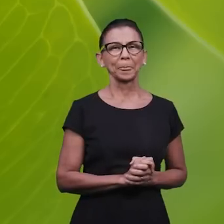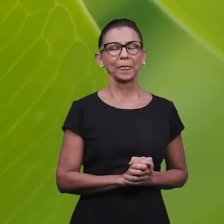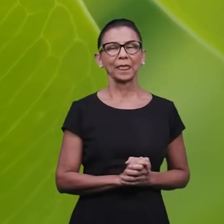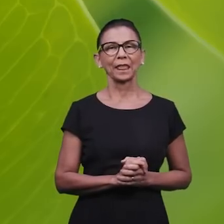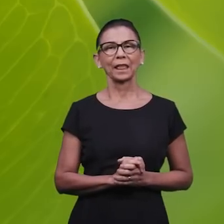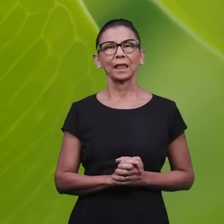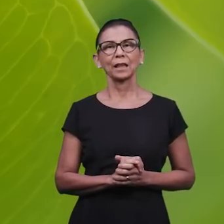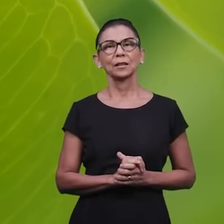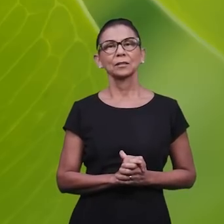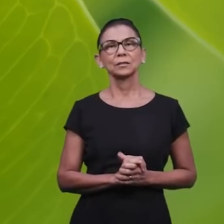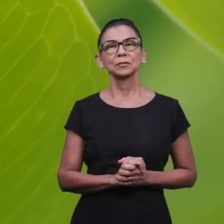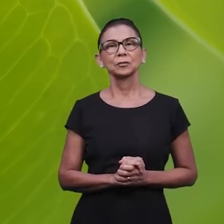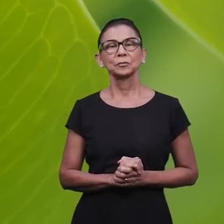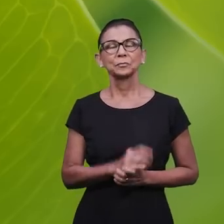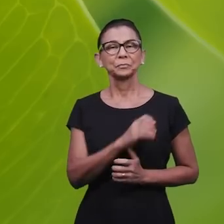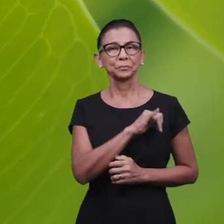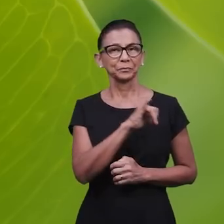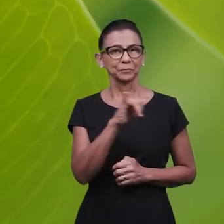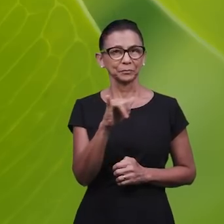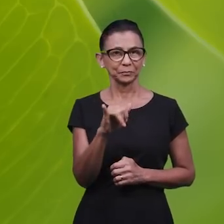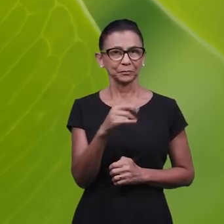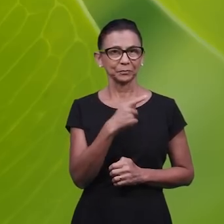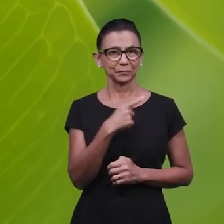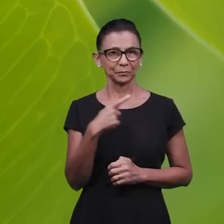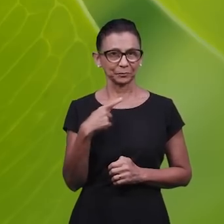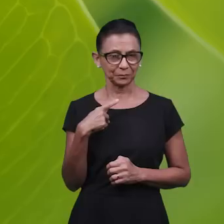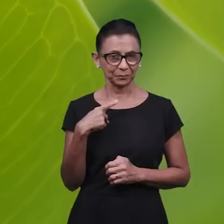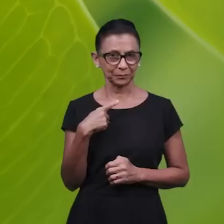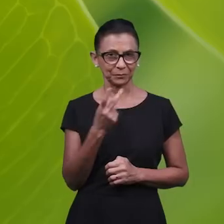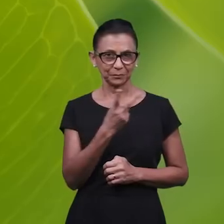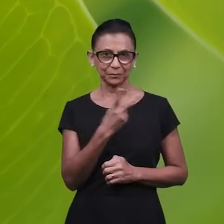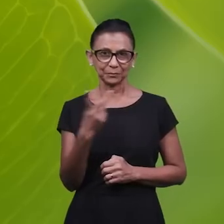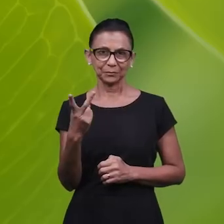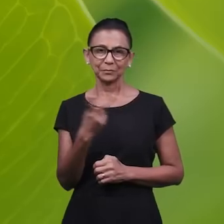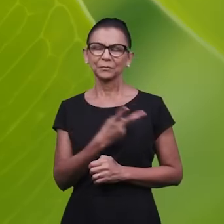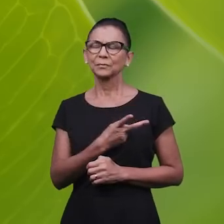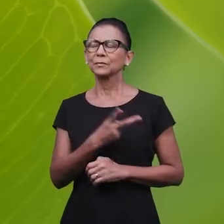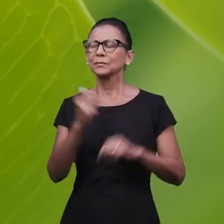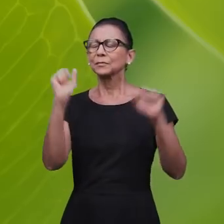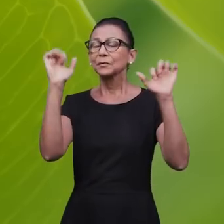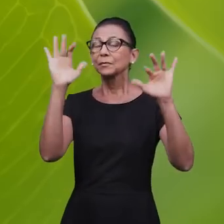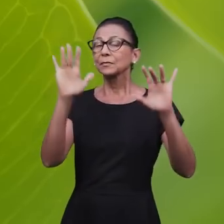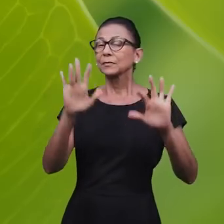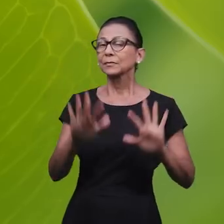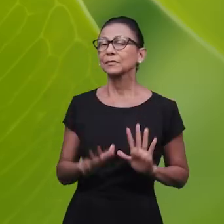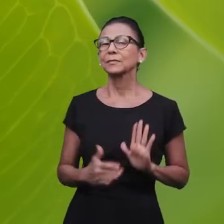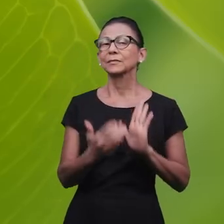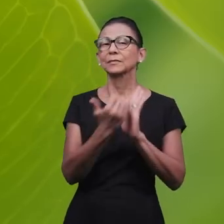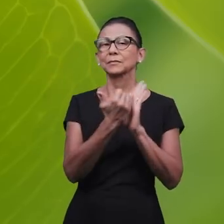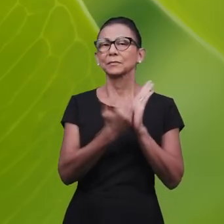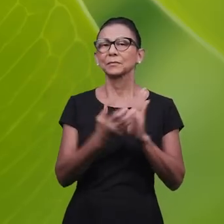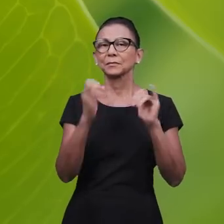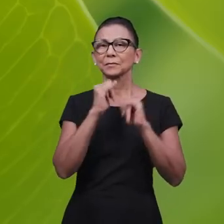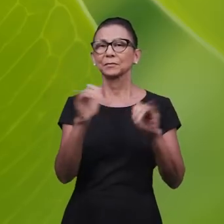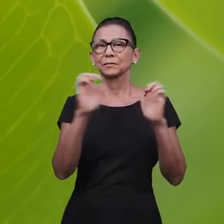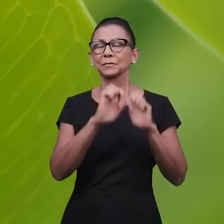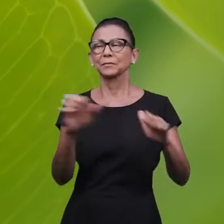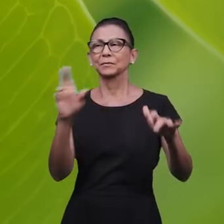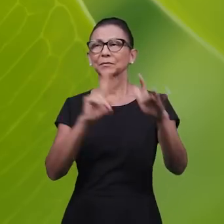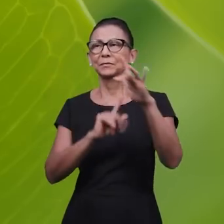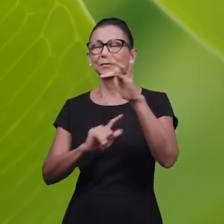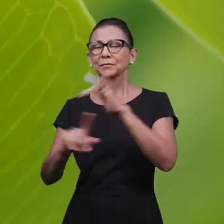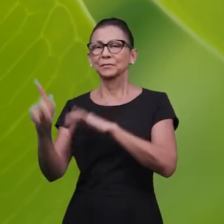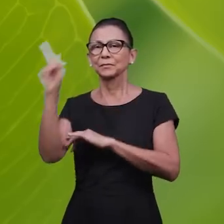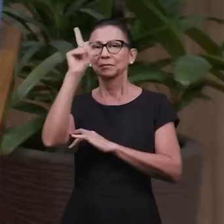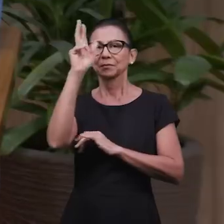aos pastores e dizer que nós estamos recebendo uma grande bênção através do programa Anunciando o Evangelho Eterno. A todos